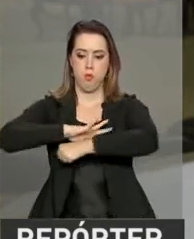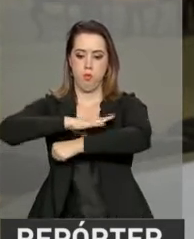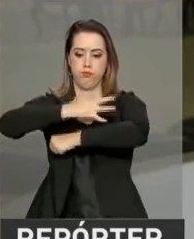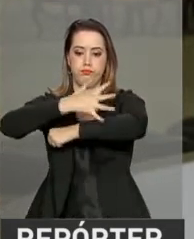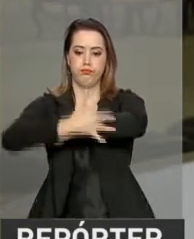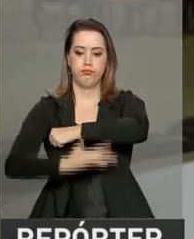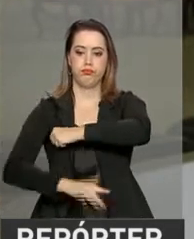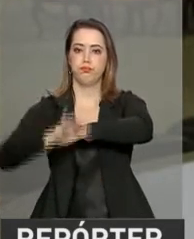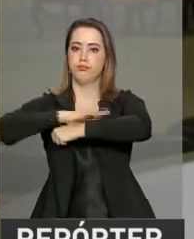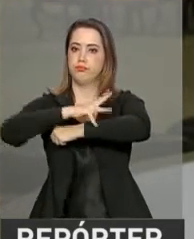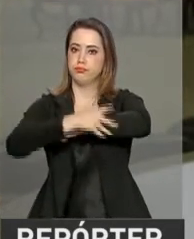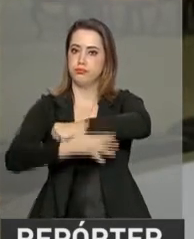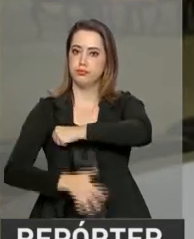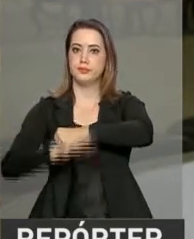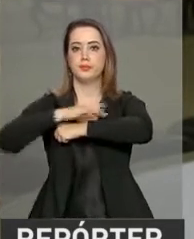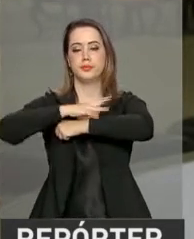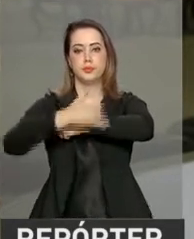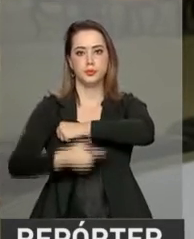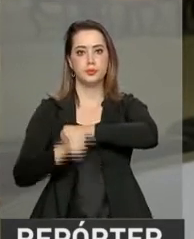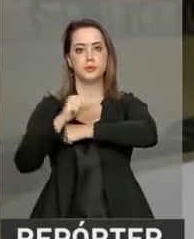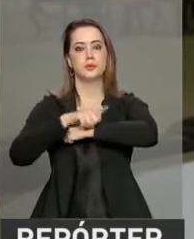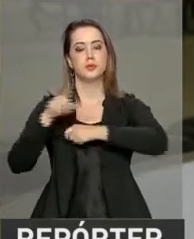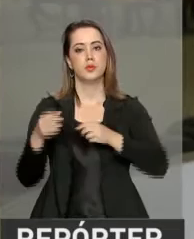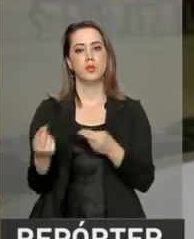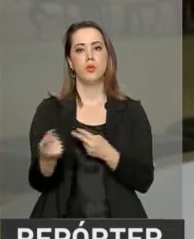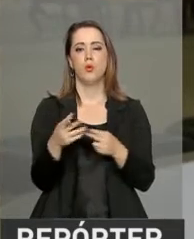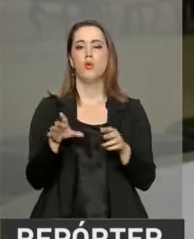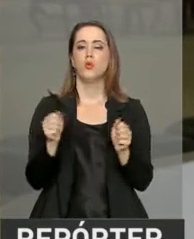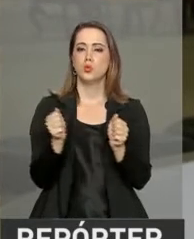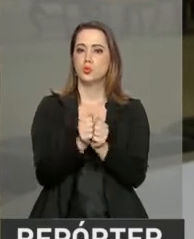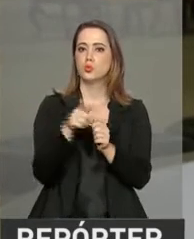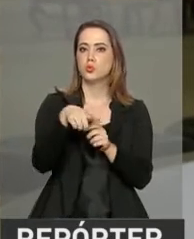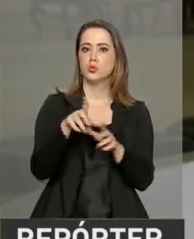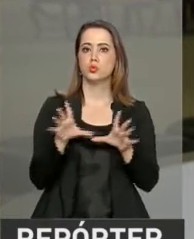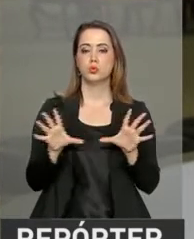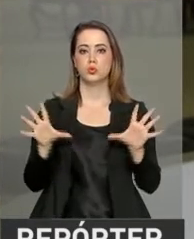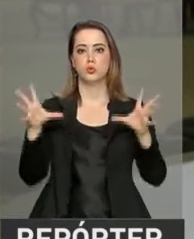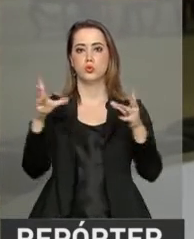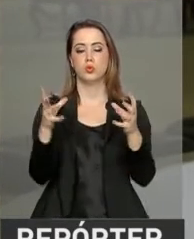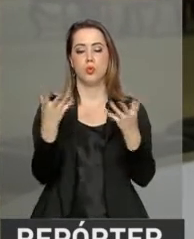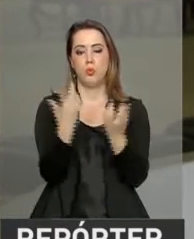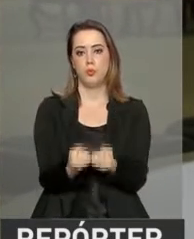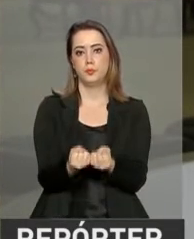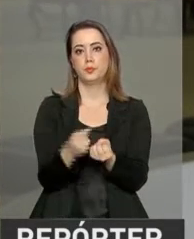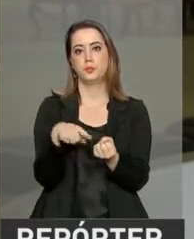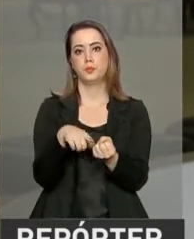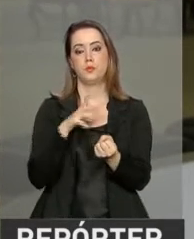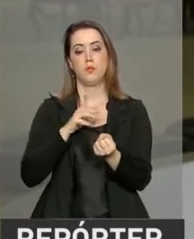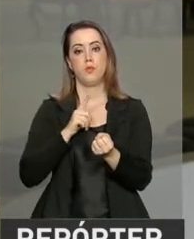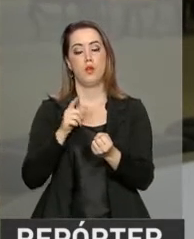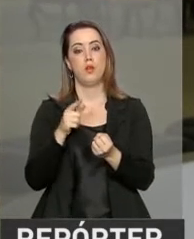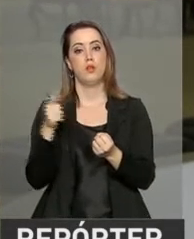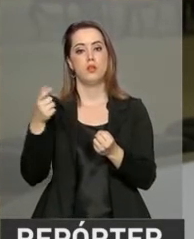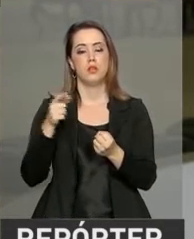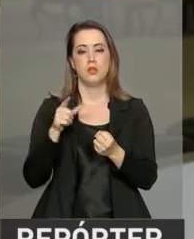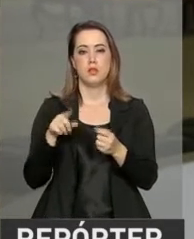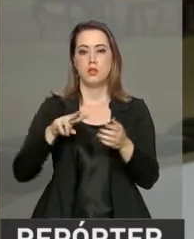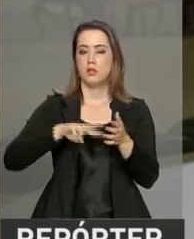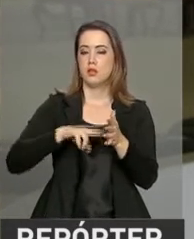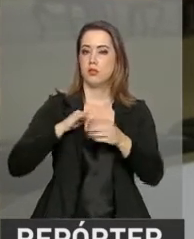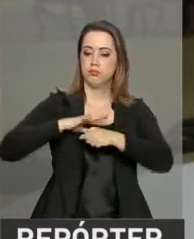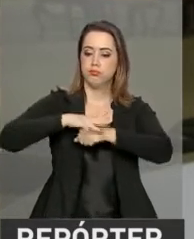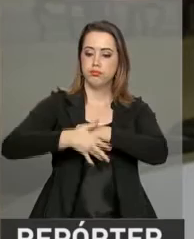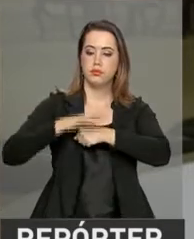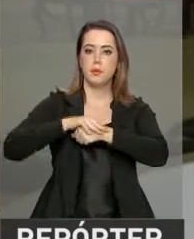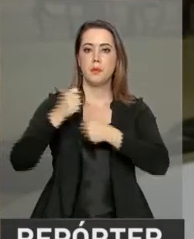paralelamente ao desligamento das termelétricas que são aquelas usinas que para funcionar e produzir energia têm de utilizar